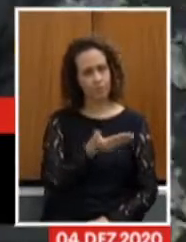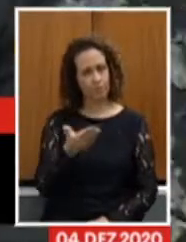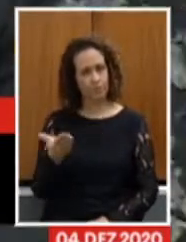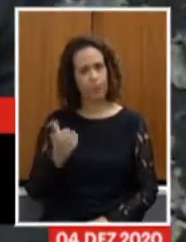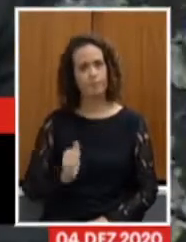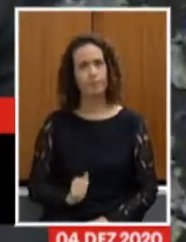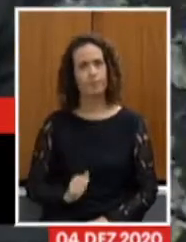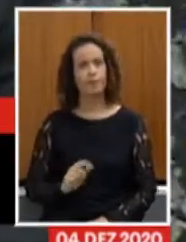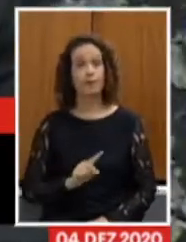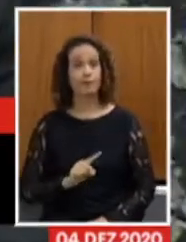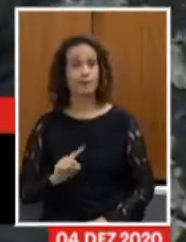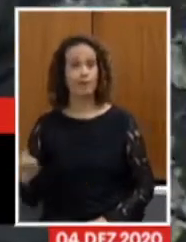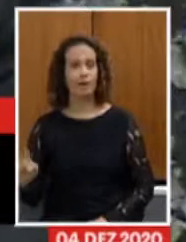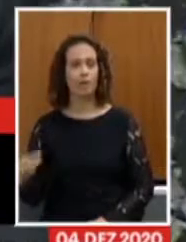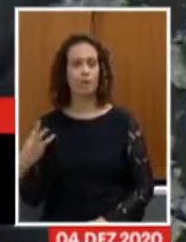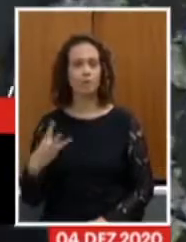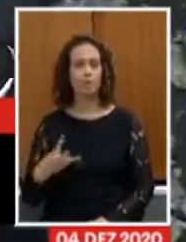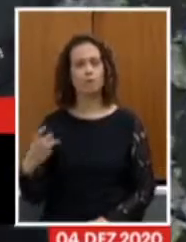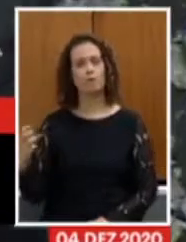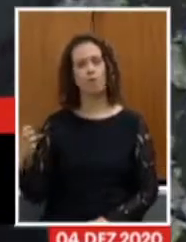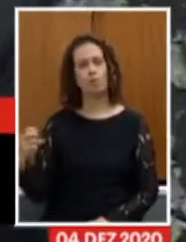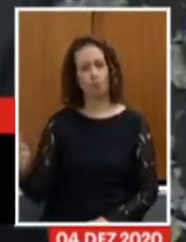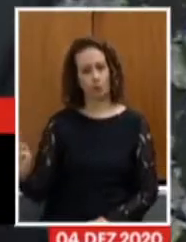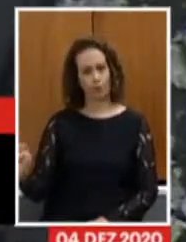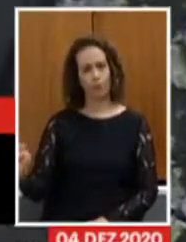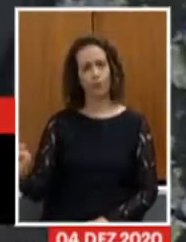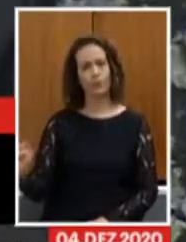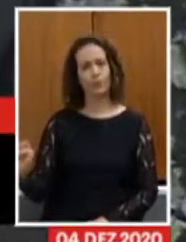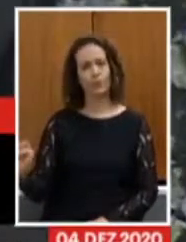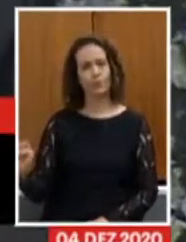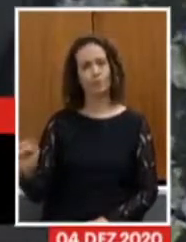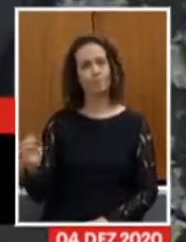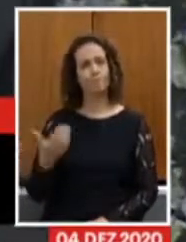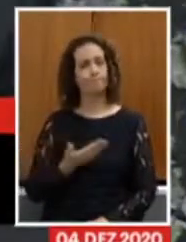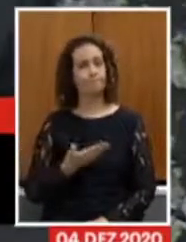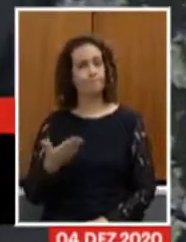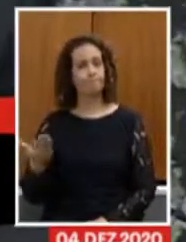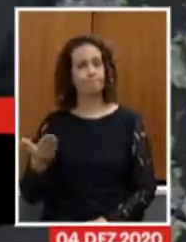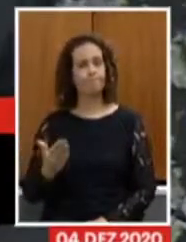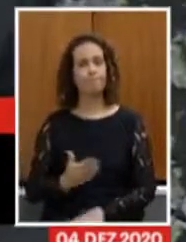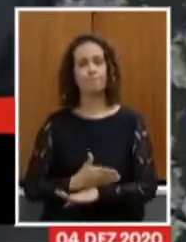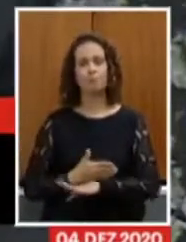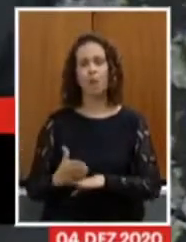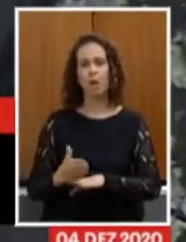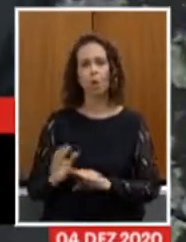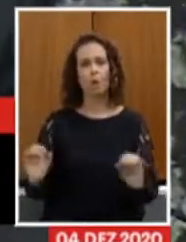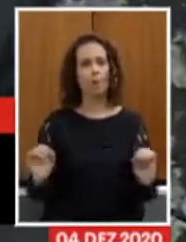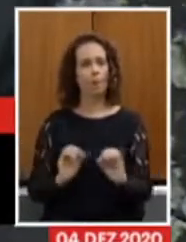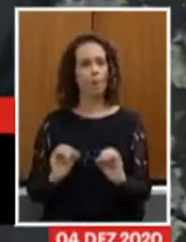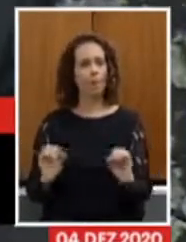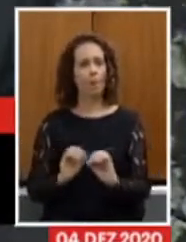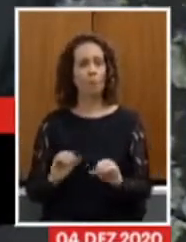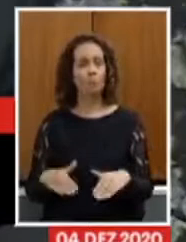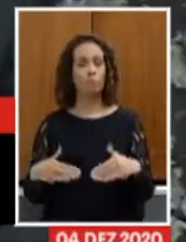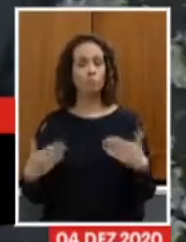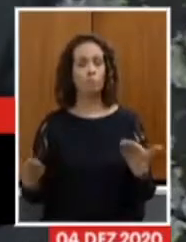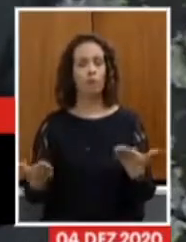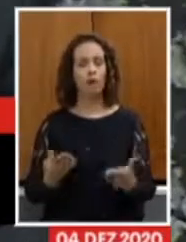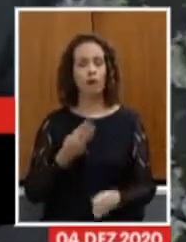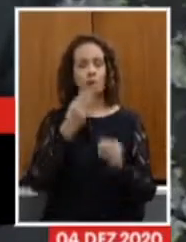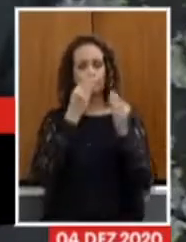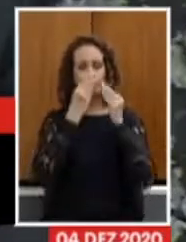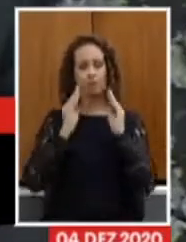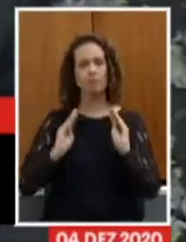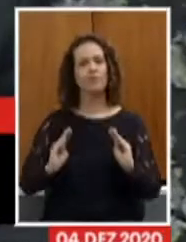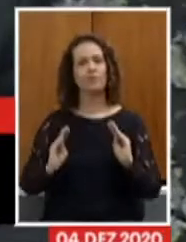deputados, votaram não 38 senhoras e senhores deputados, não houve voto em branco. Portanto, está